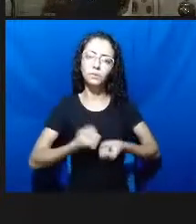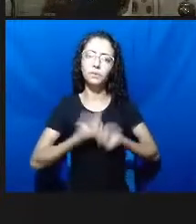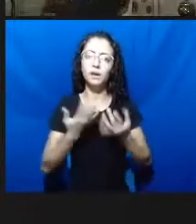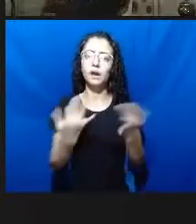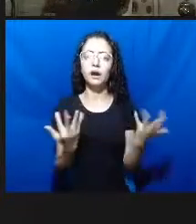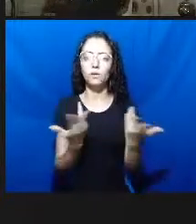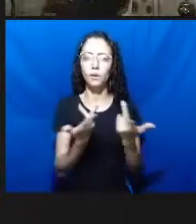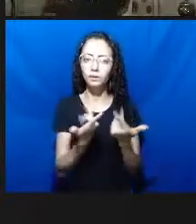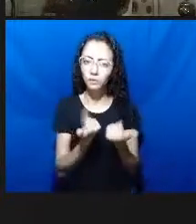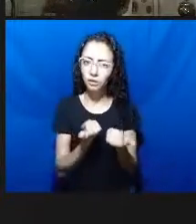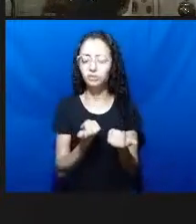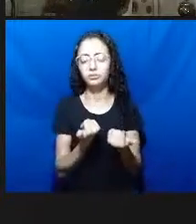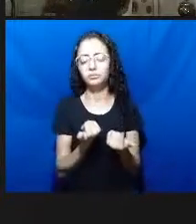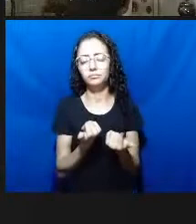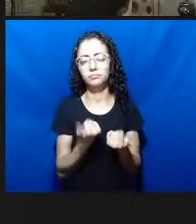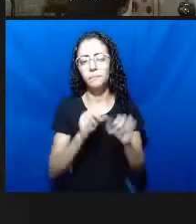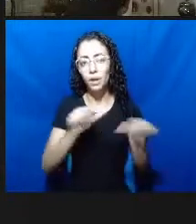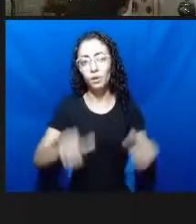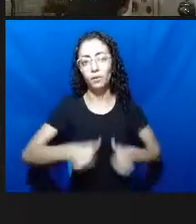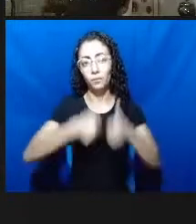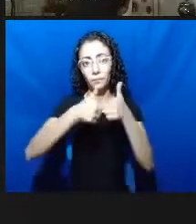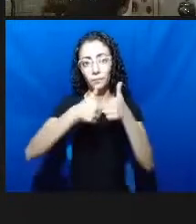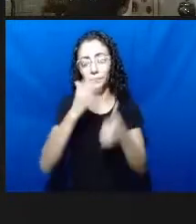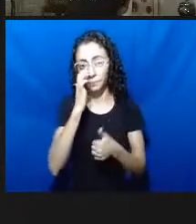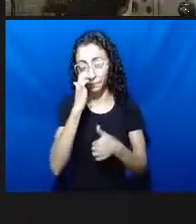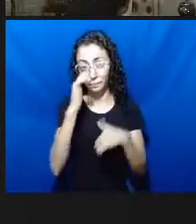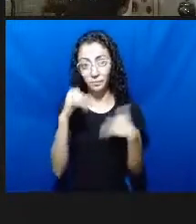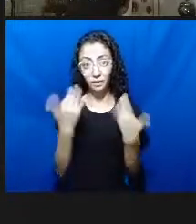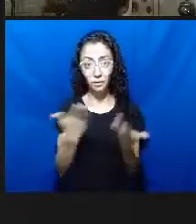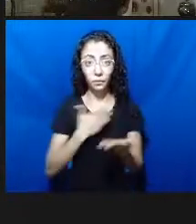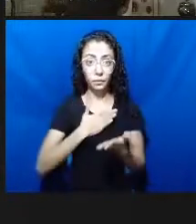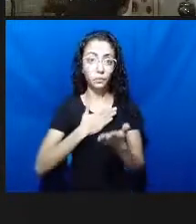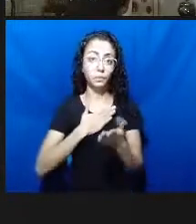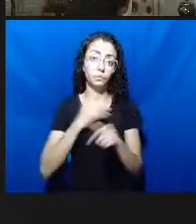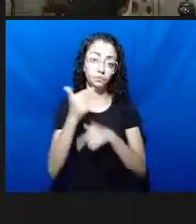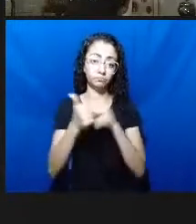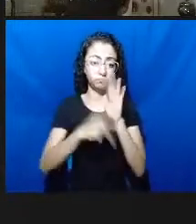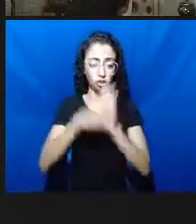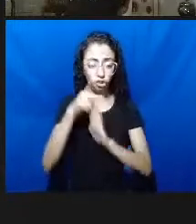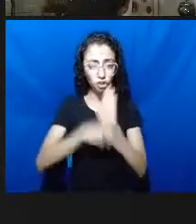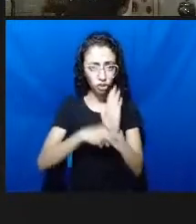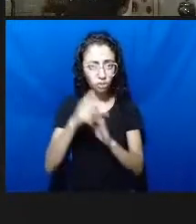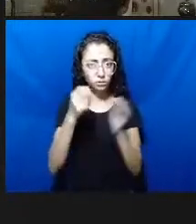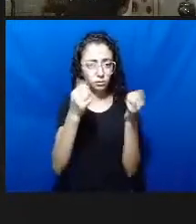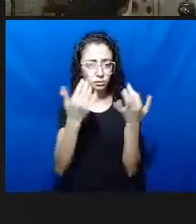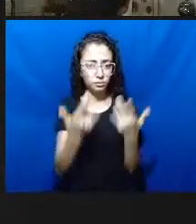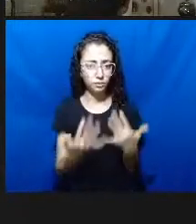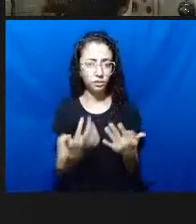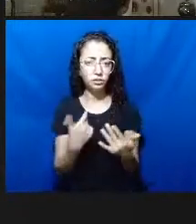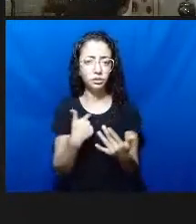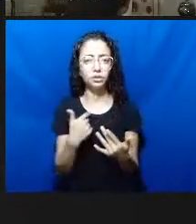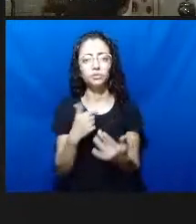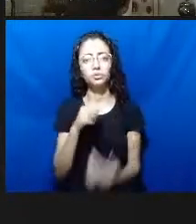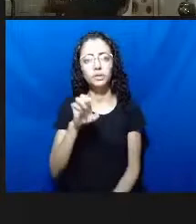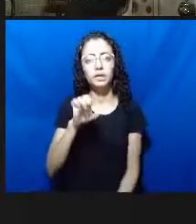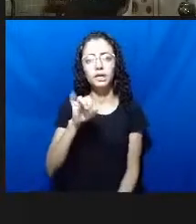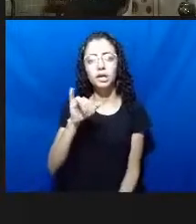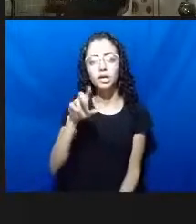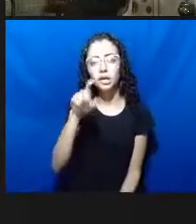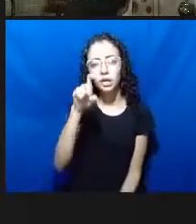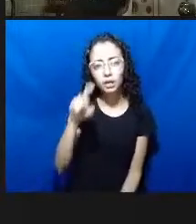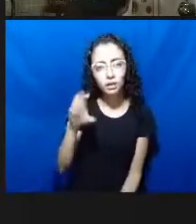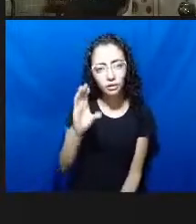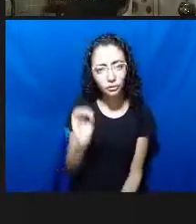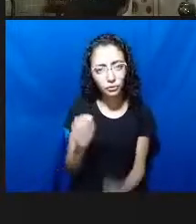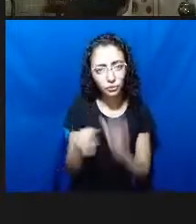dela. Então o trabalho fala sobre isso. Eu estico os dois eixos de Brasília, né, e faço